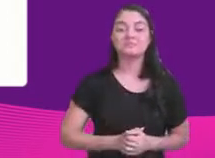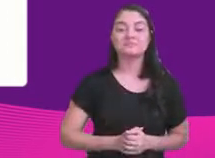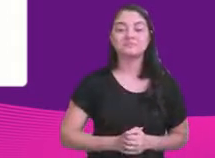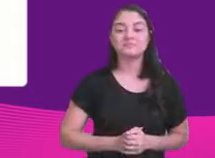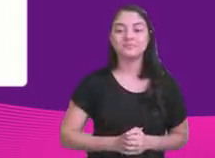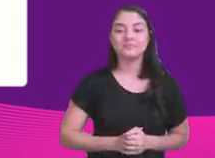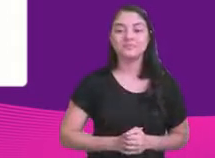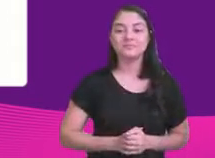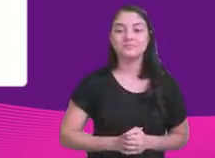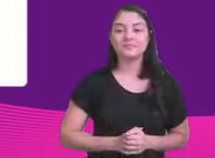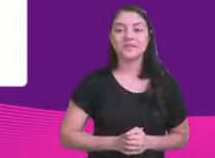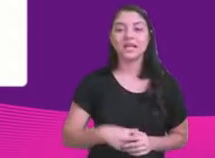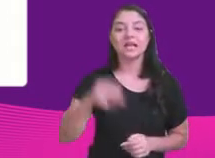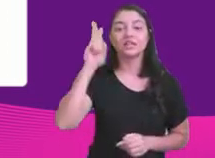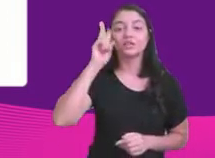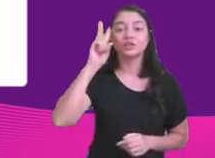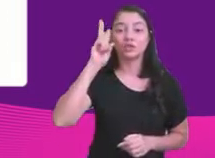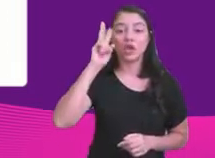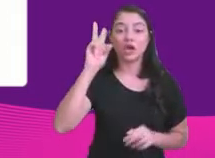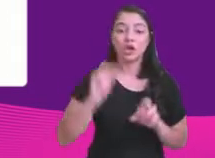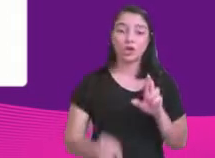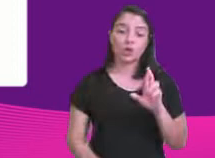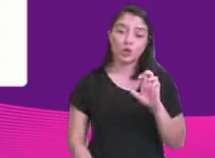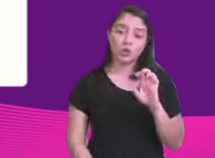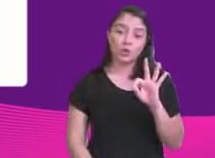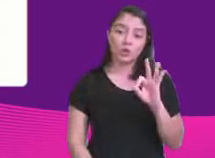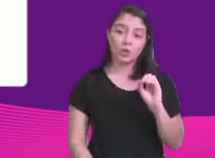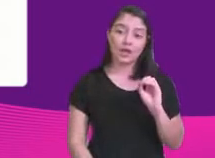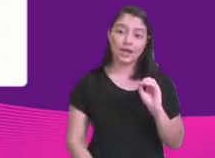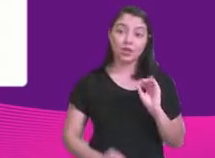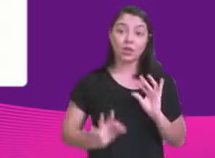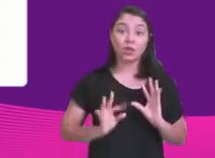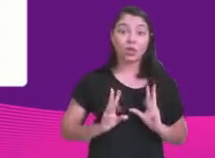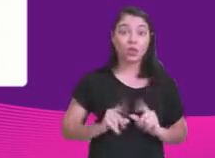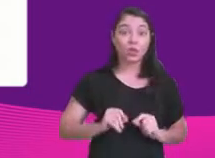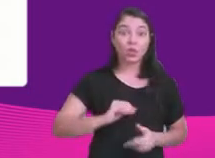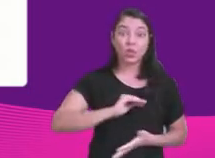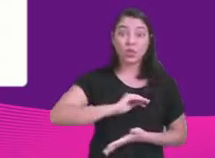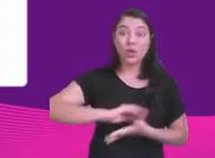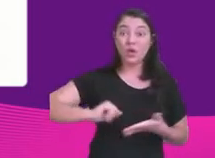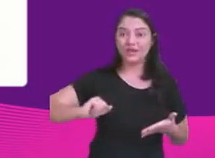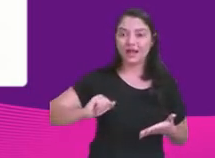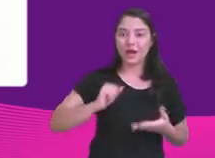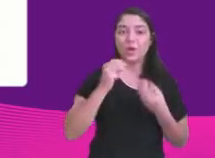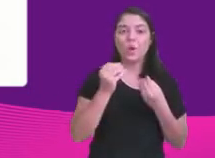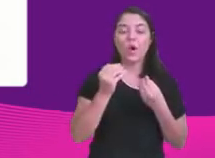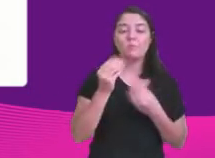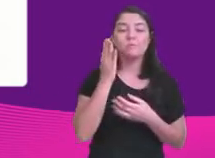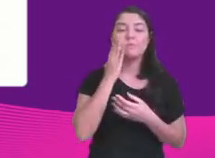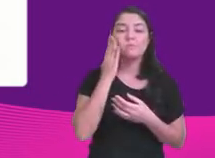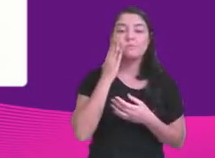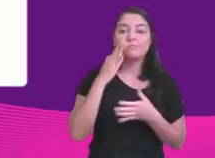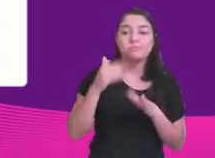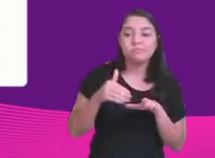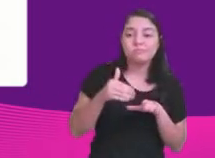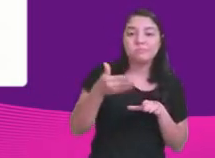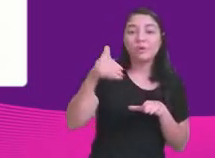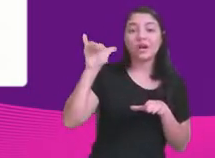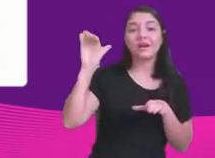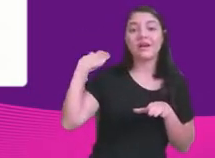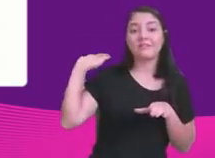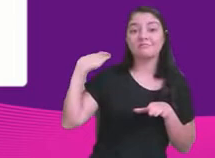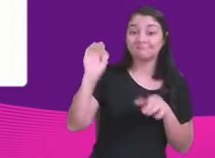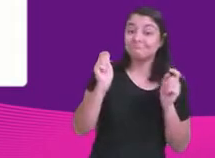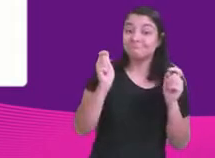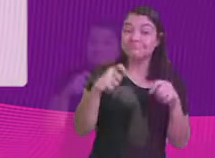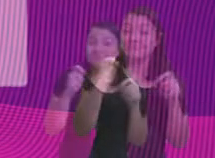excisão total do mesorreto por via transanal. E a excisão total do mesorreto